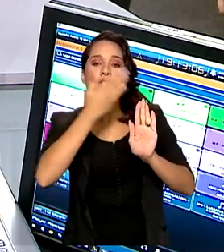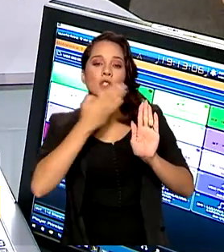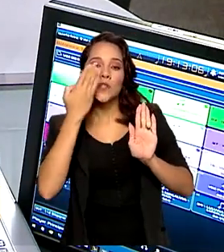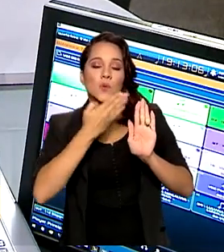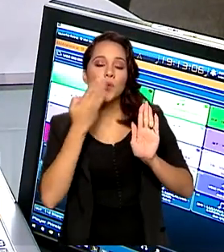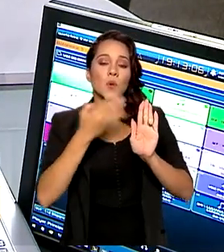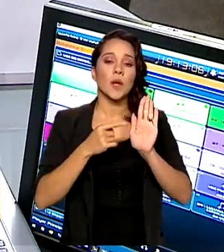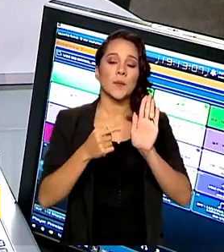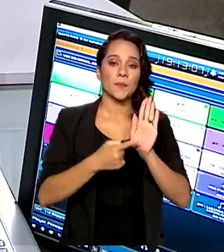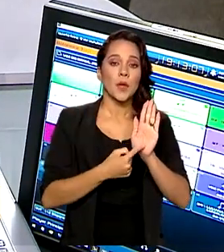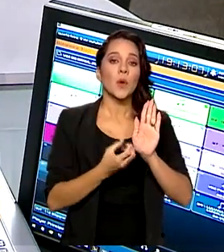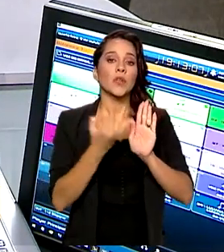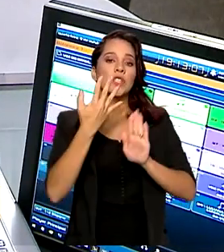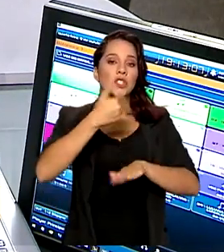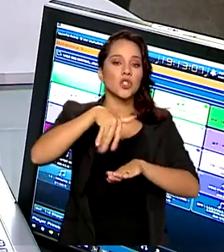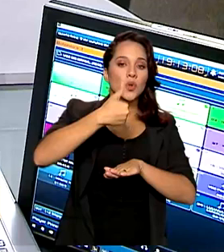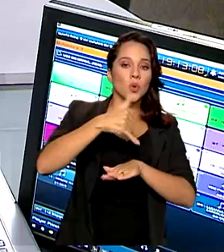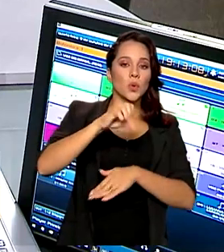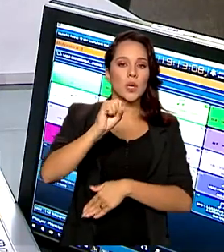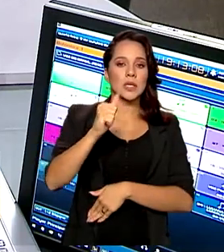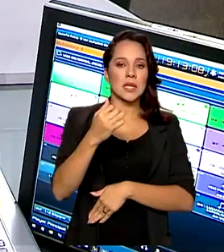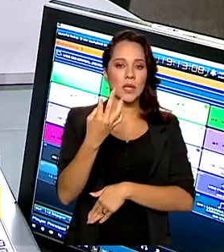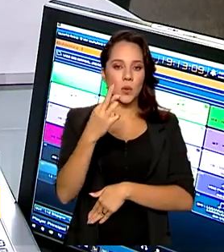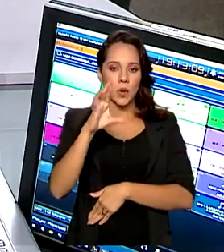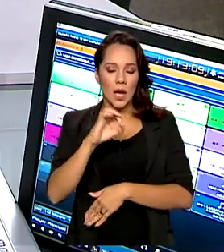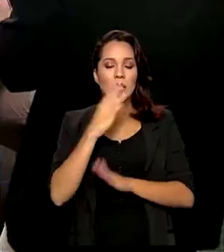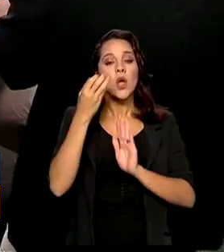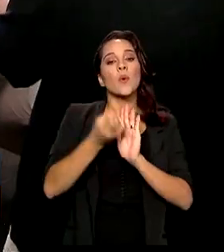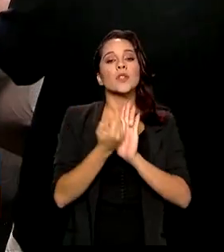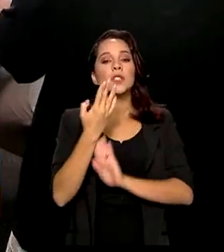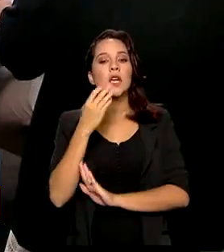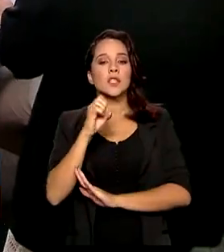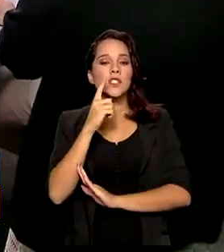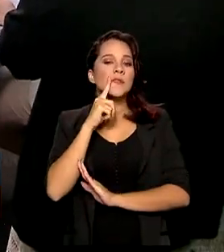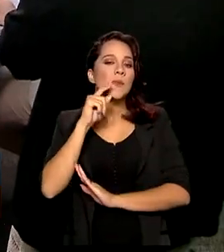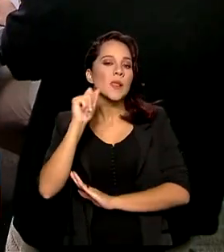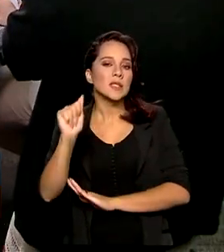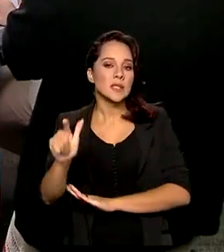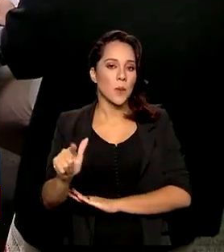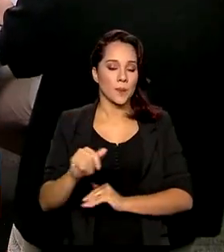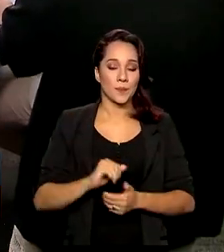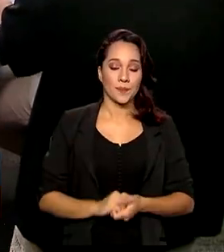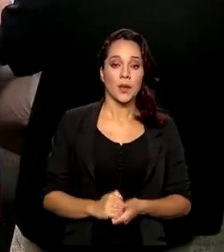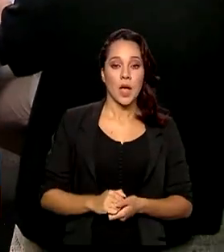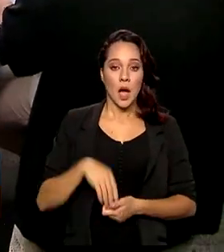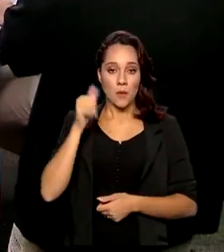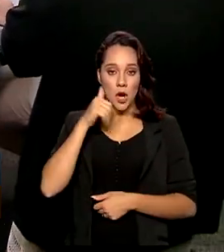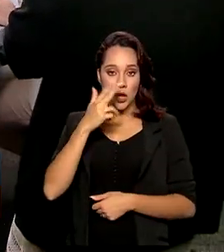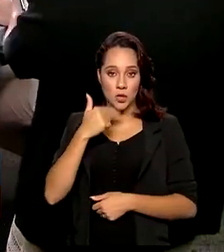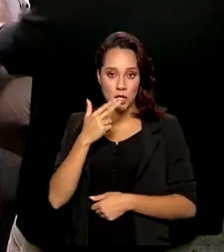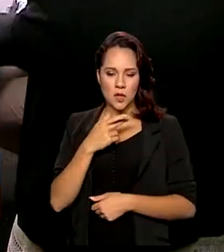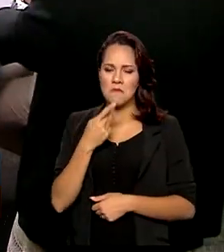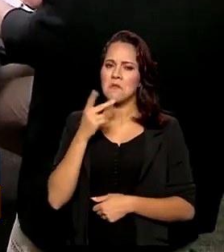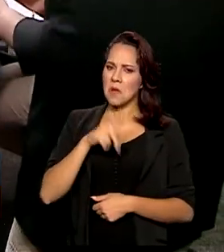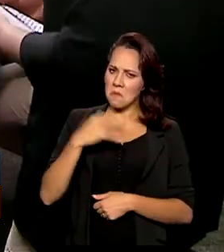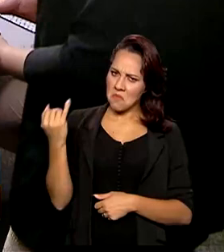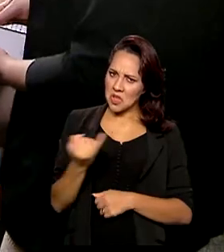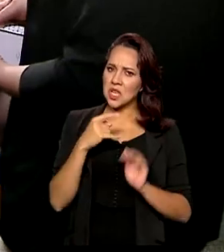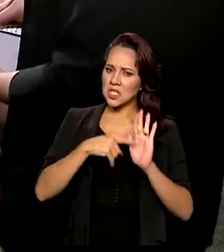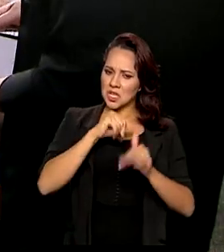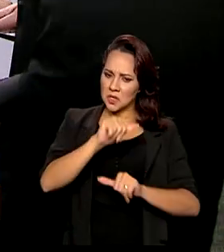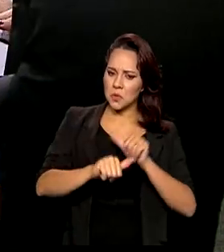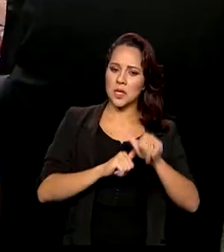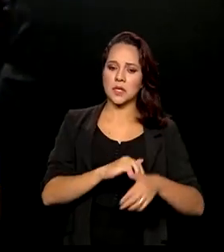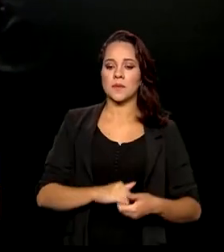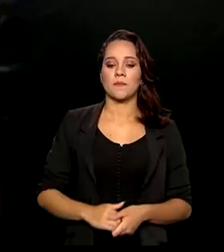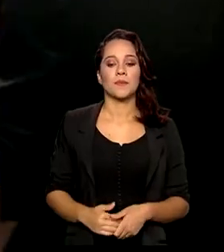açúcares adicionados, gordura saturada e sódio. A nutricionista Maria Júlia Eliseu destacou a importância dessas